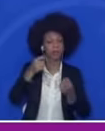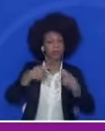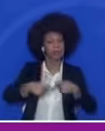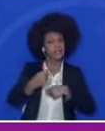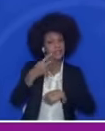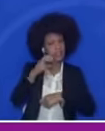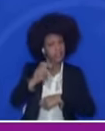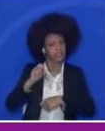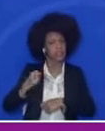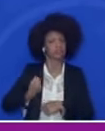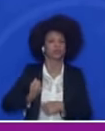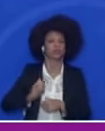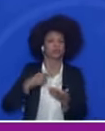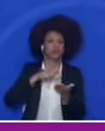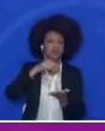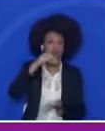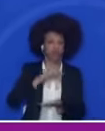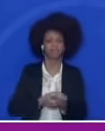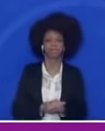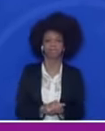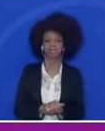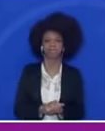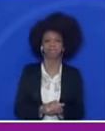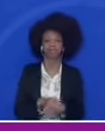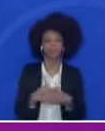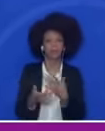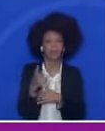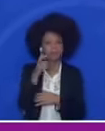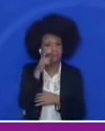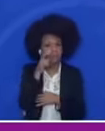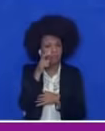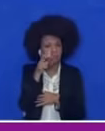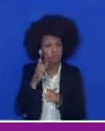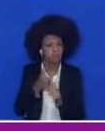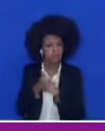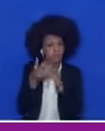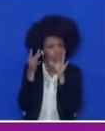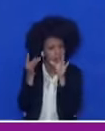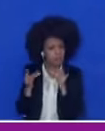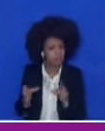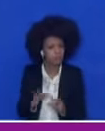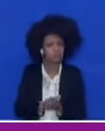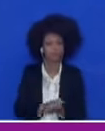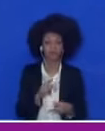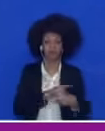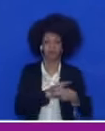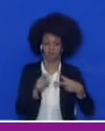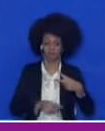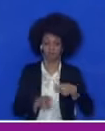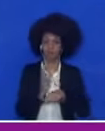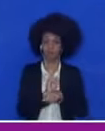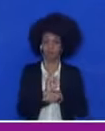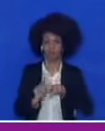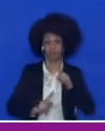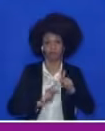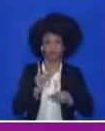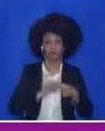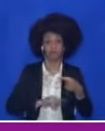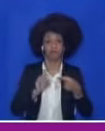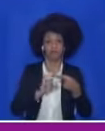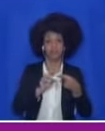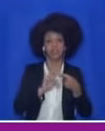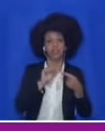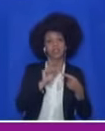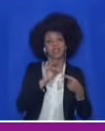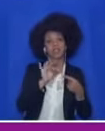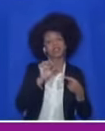as 15 dezenas da Loto Fácil de hoje. E para conferir cada detalhe do nosso sorteio, eu conto com a presença de duas auditoras populares,